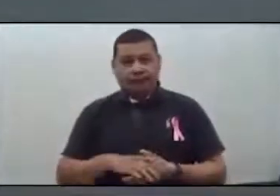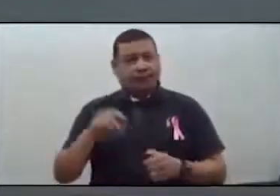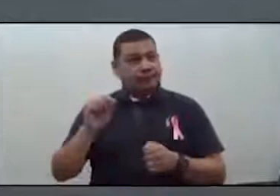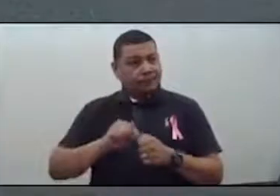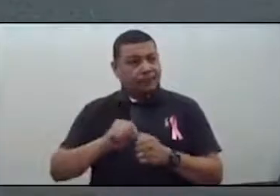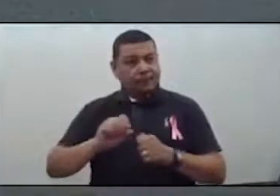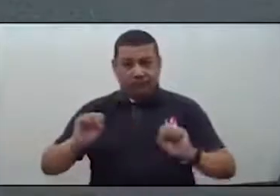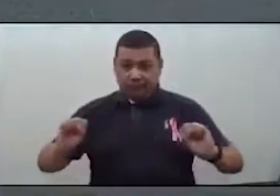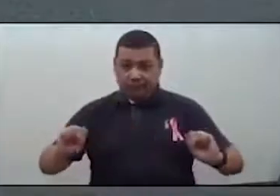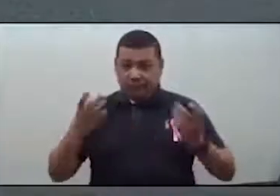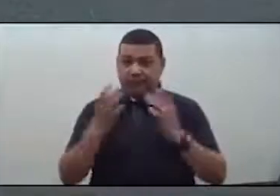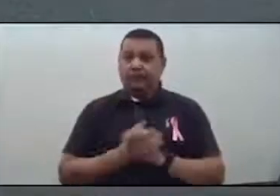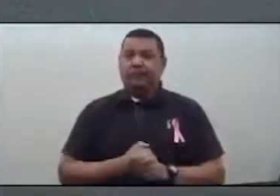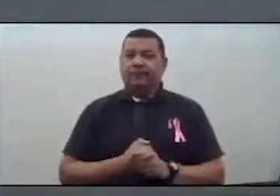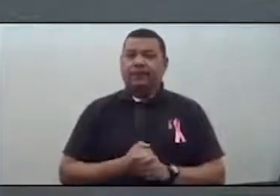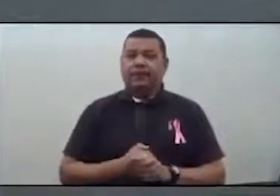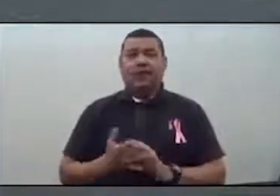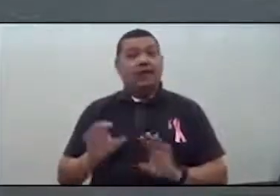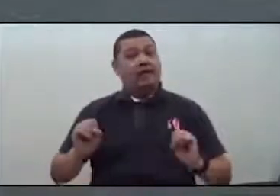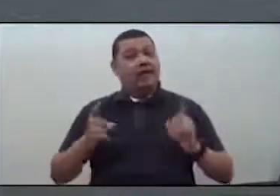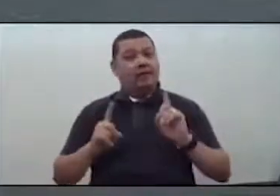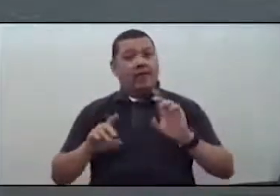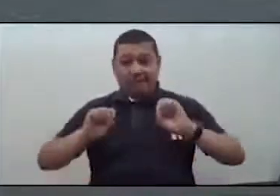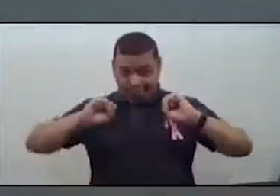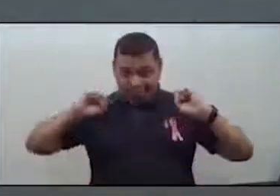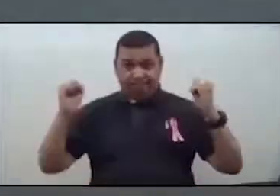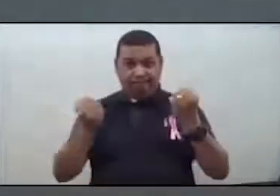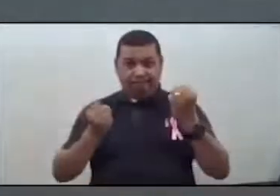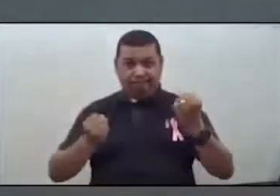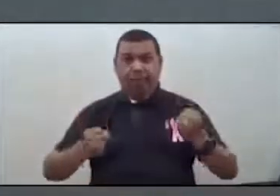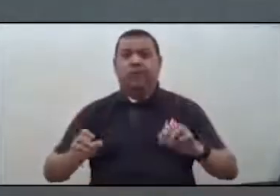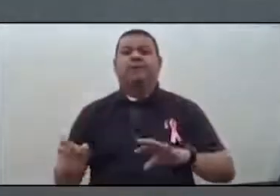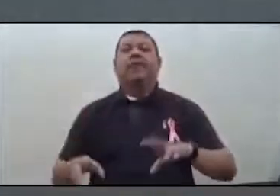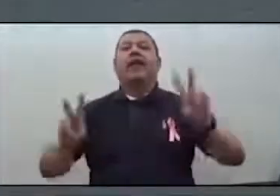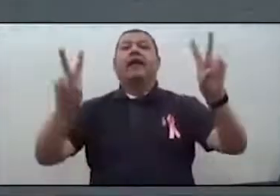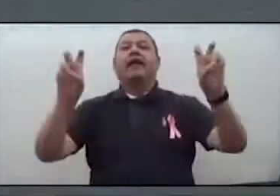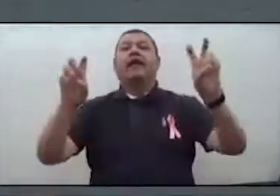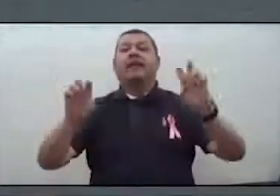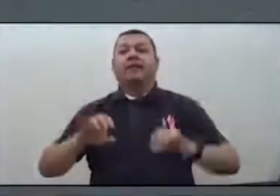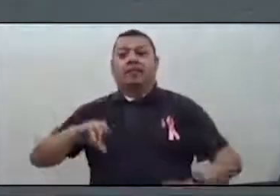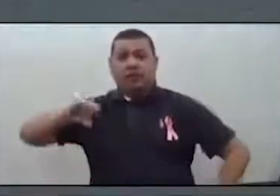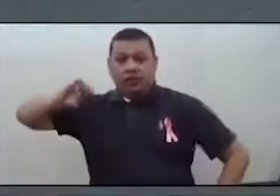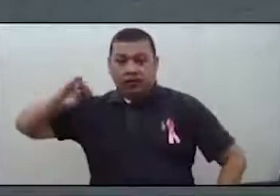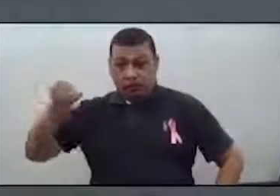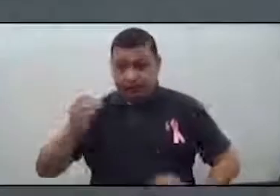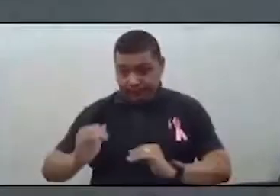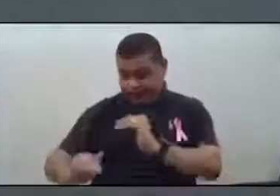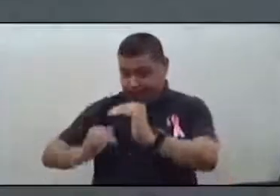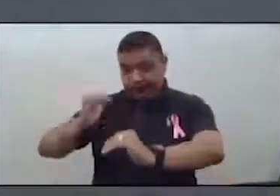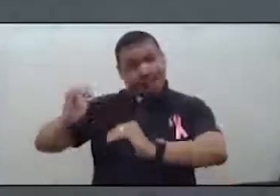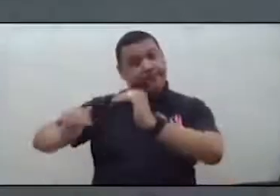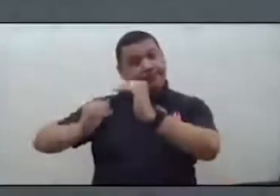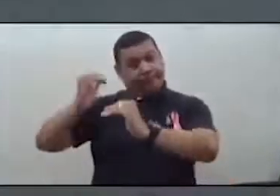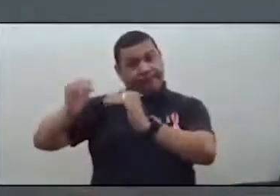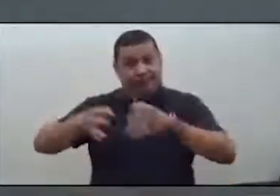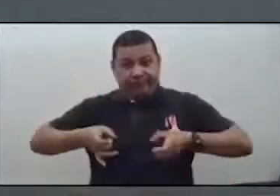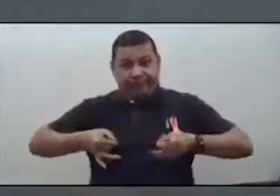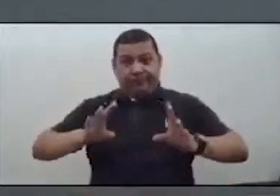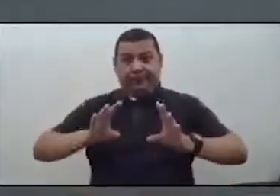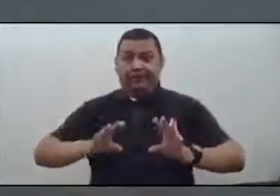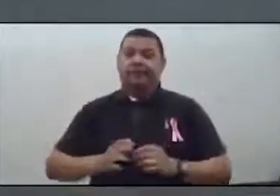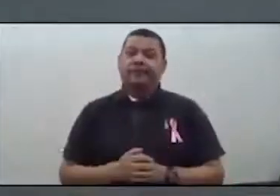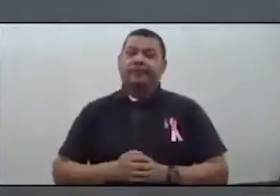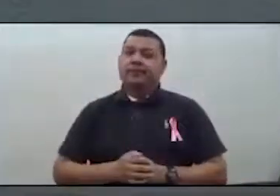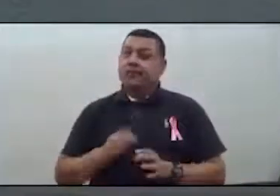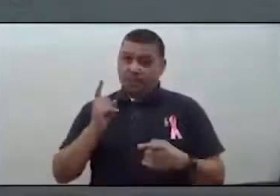evento. O evento ele teve como tema oportunidade de desenvolvimento de mercado, porque realmente é o que